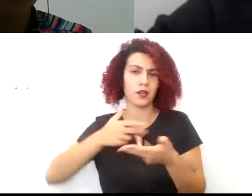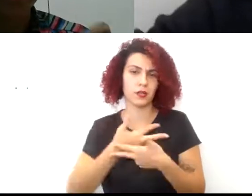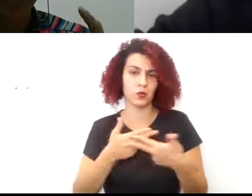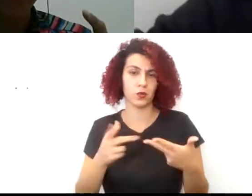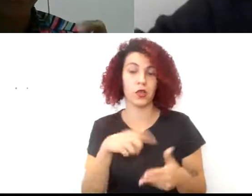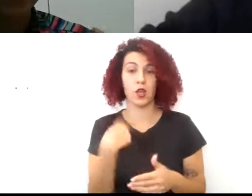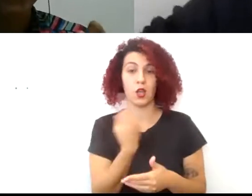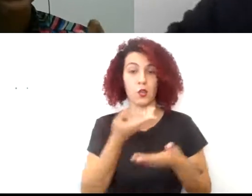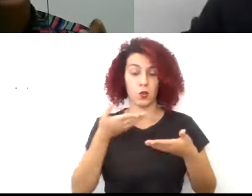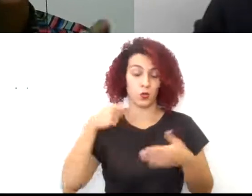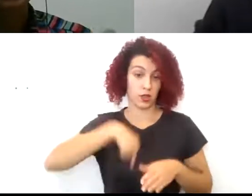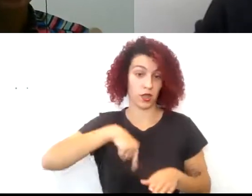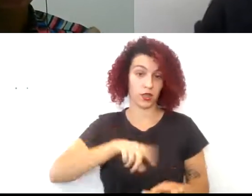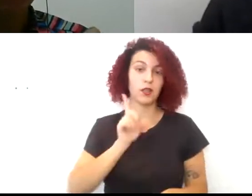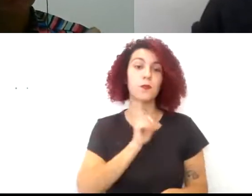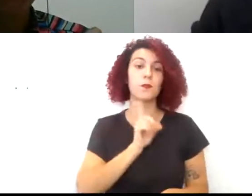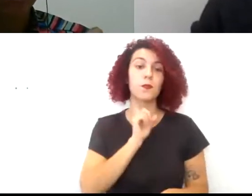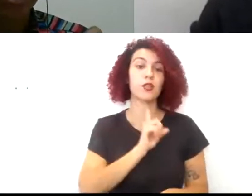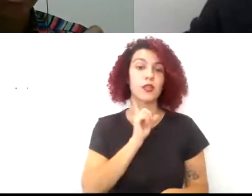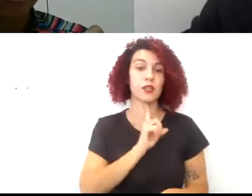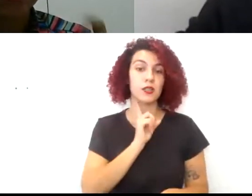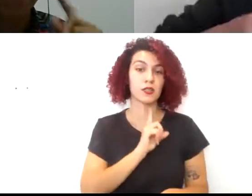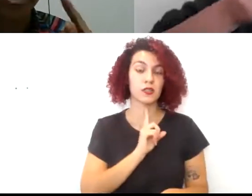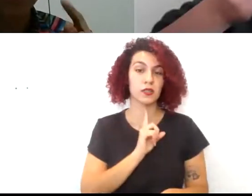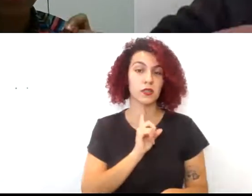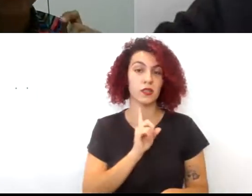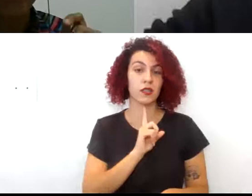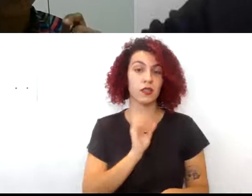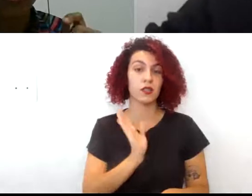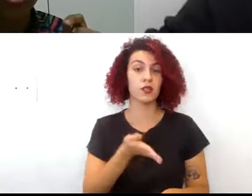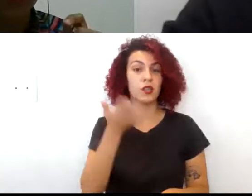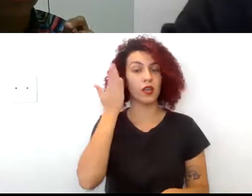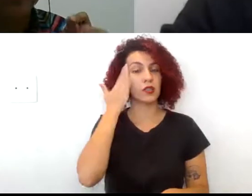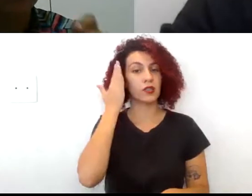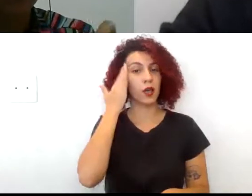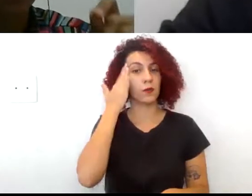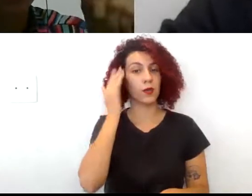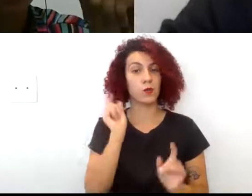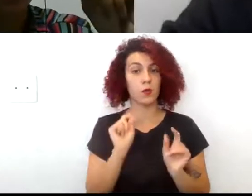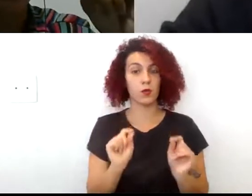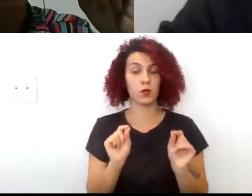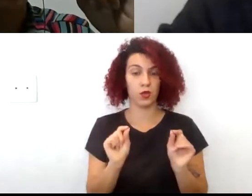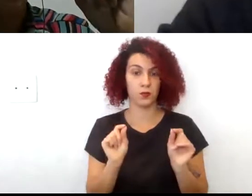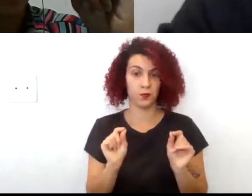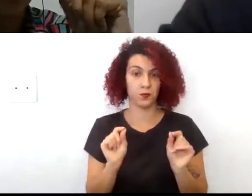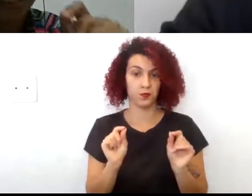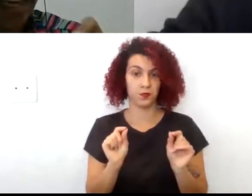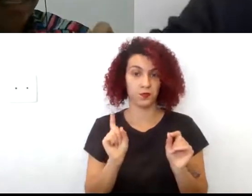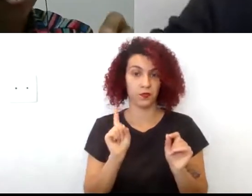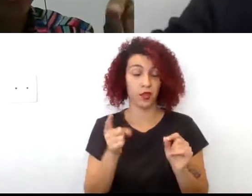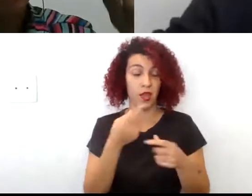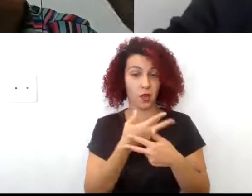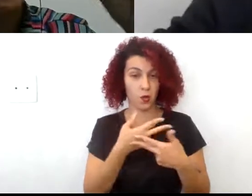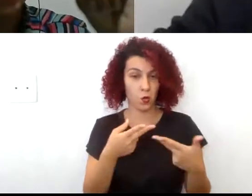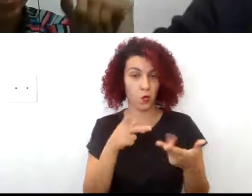sabemos e ela fala assim nós que somos mineiros e mineiras sabemos que esses neologismos são é na